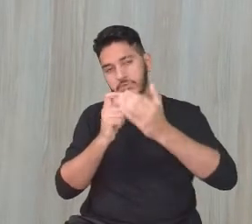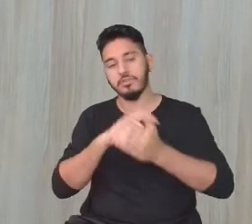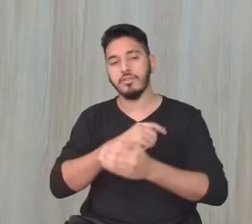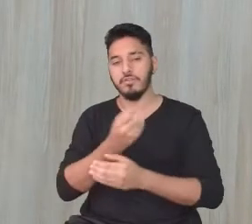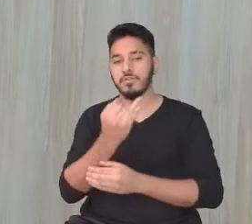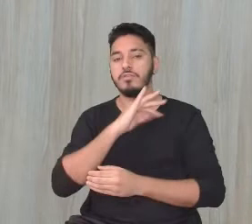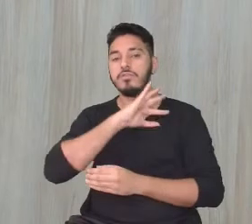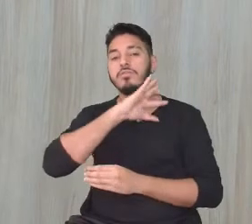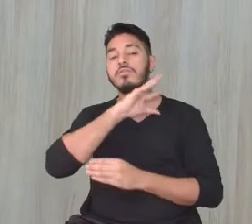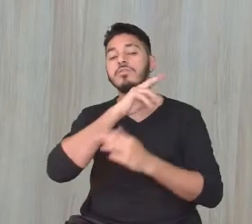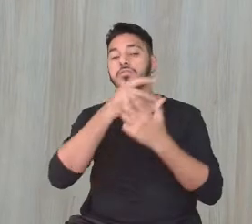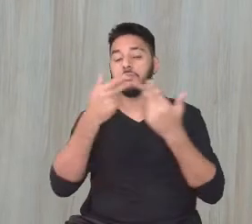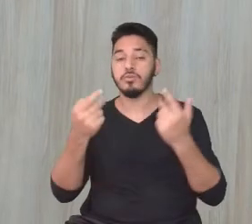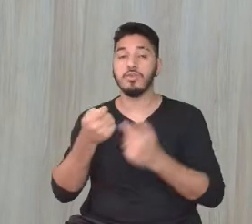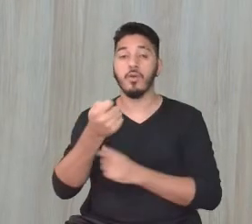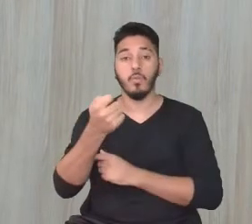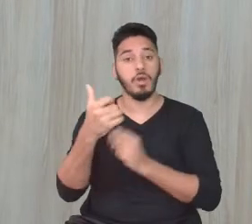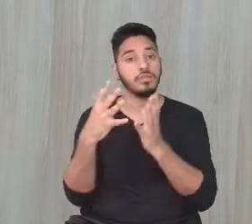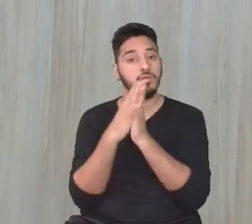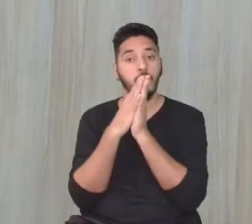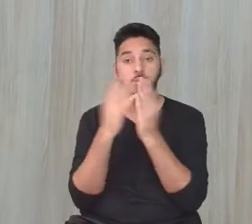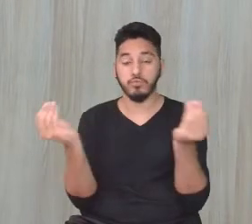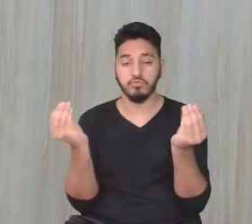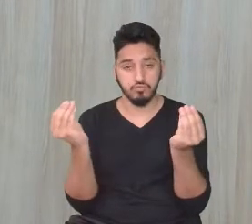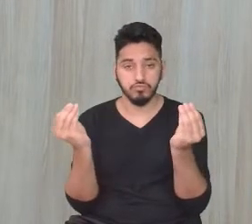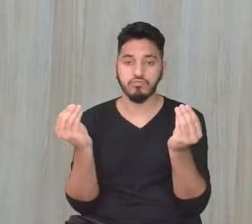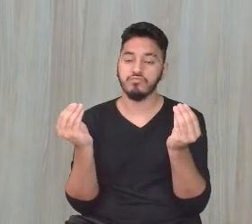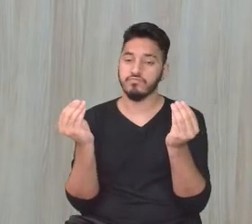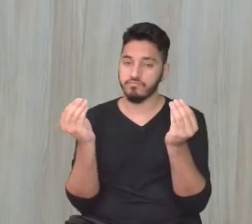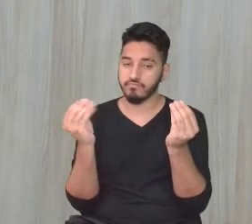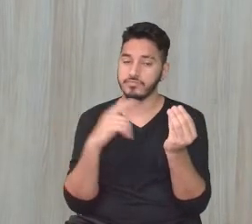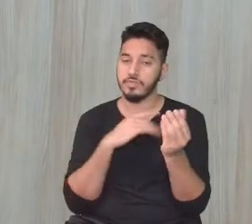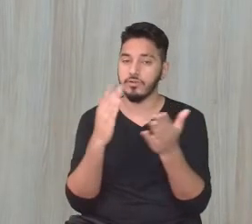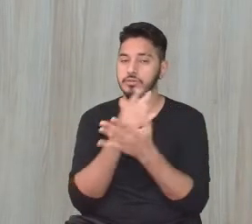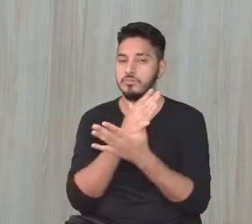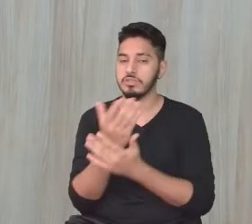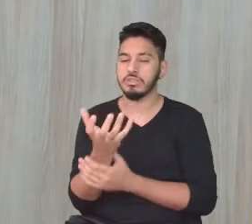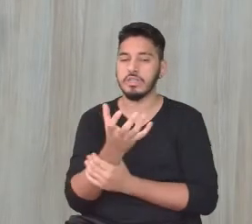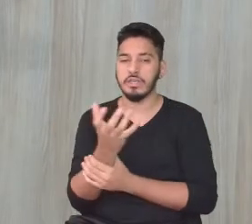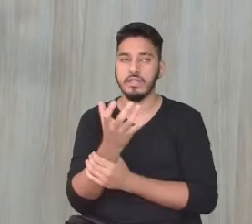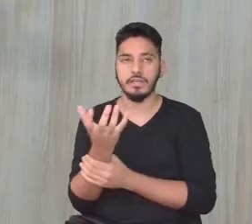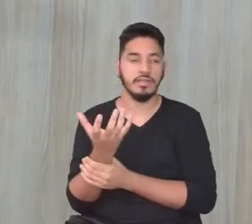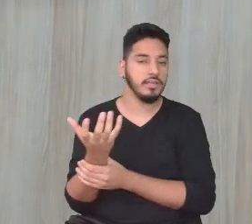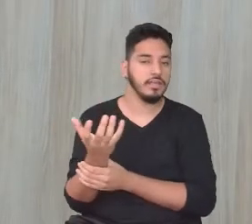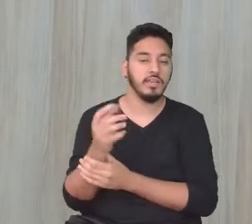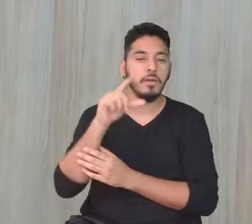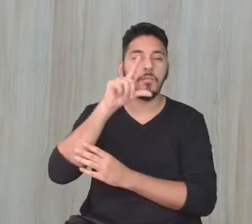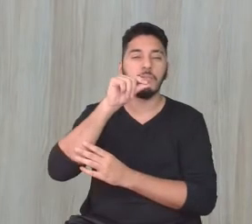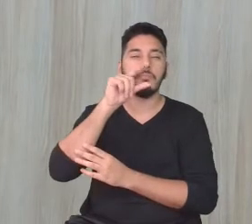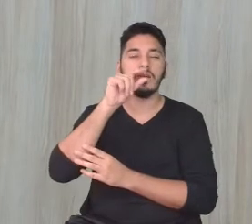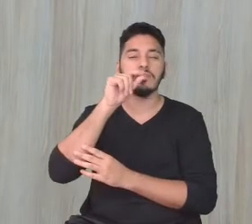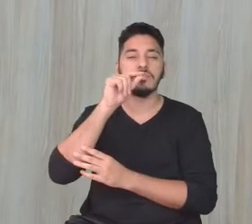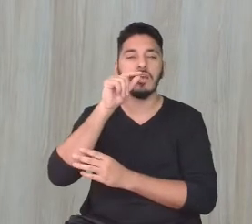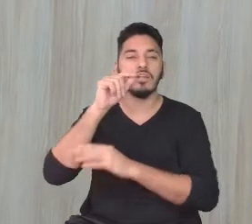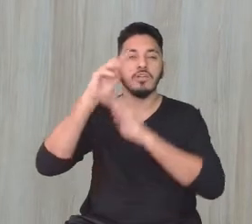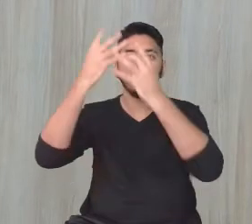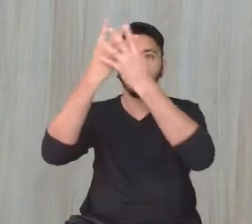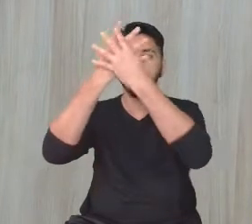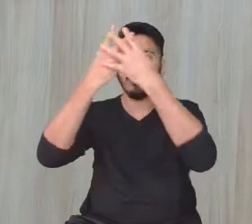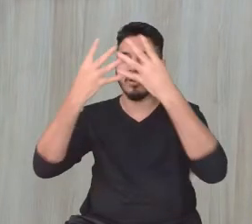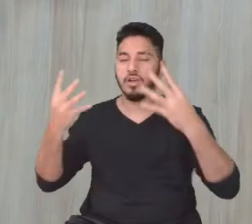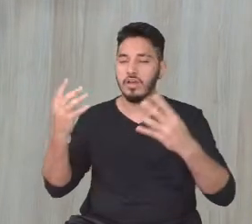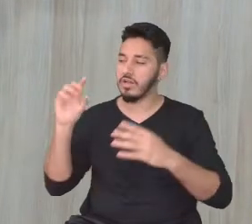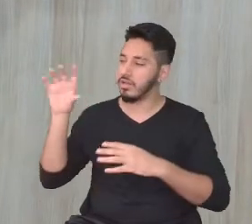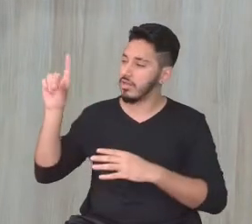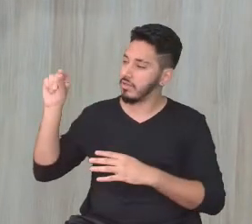que estão passando por aquele processo da instituição né É bem como as pessoas quererem criar passarinho professora aí tá lá